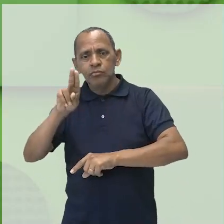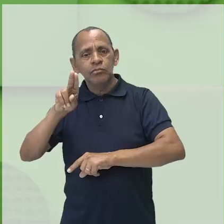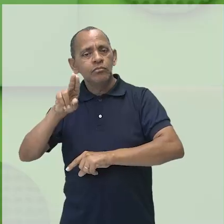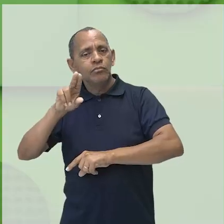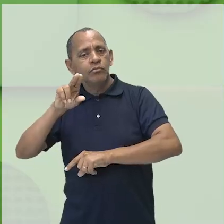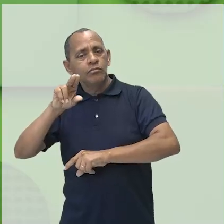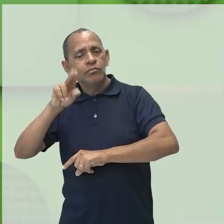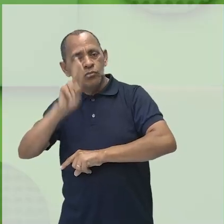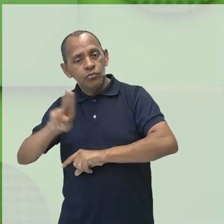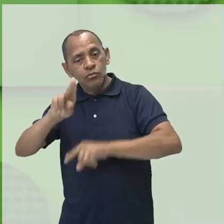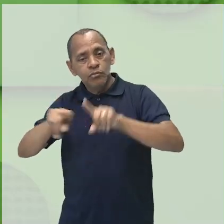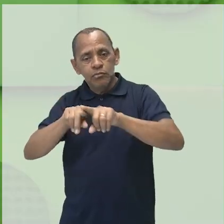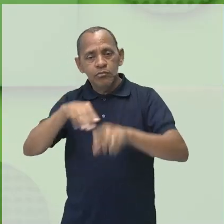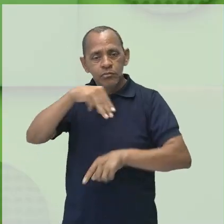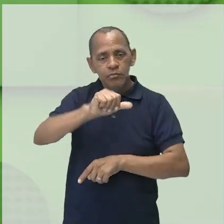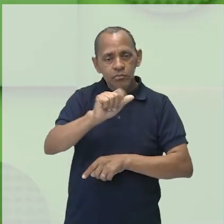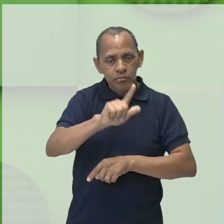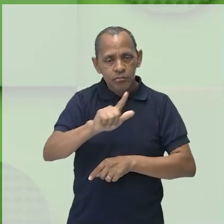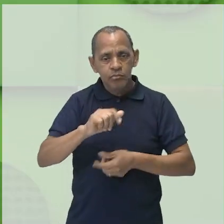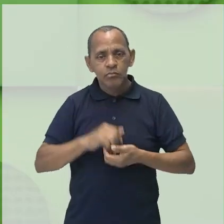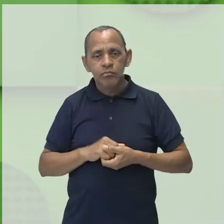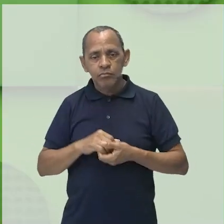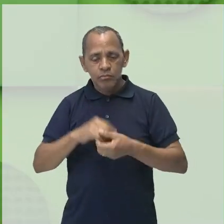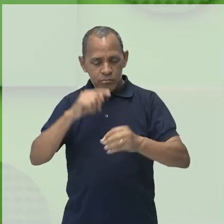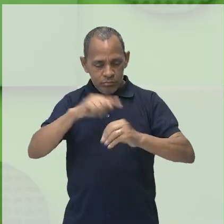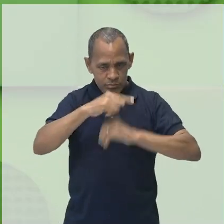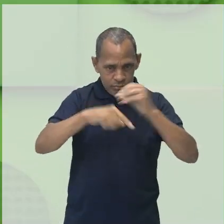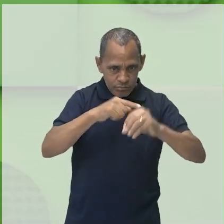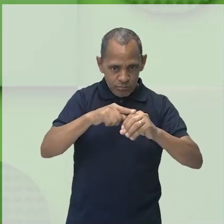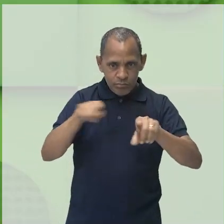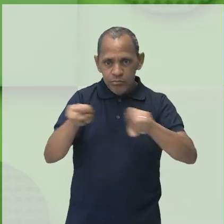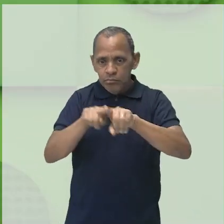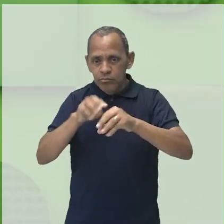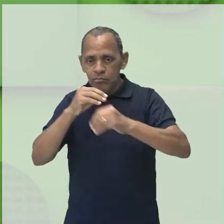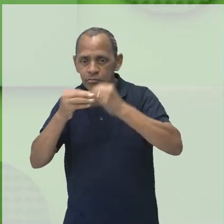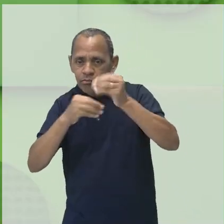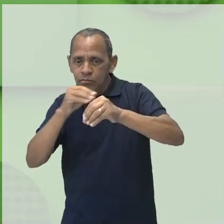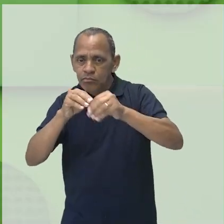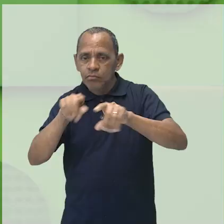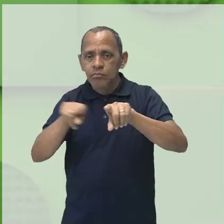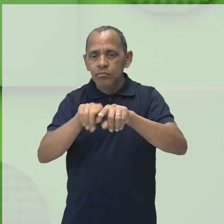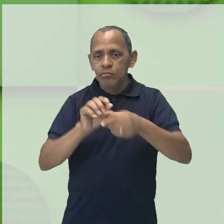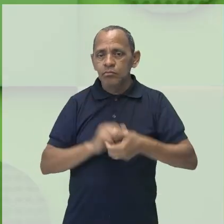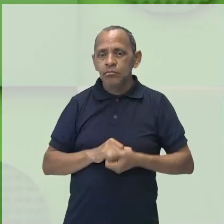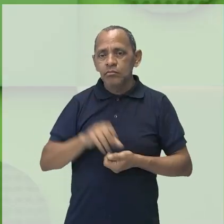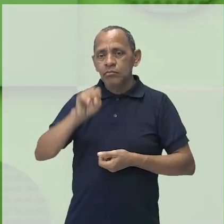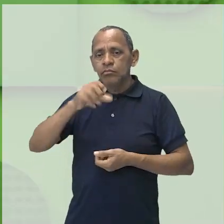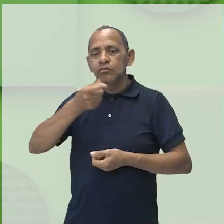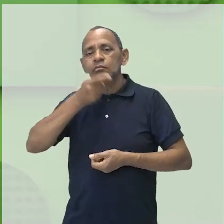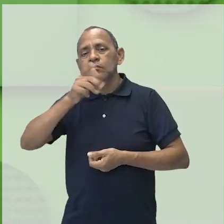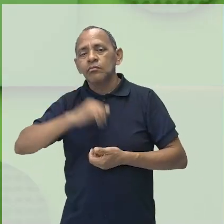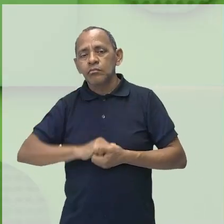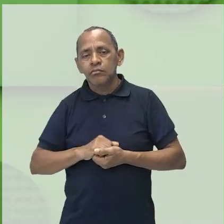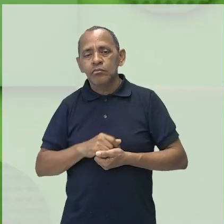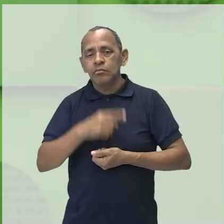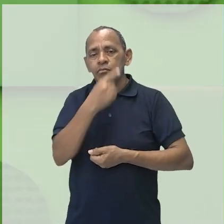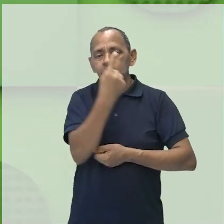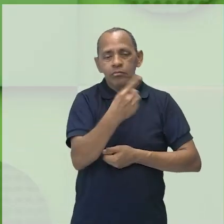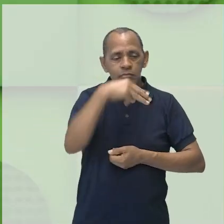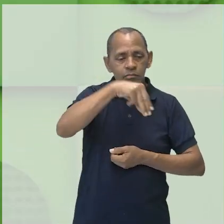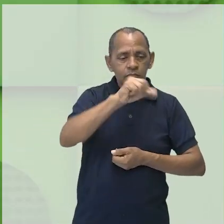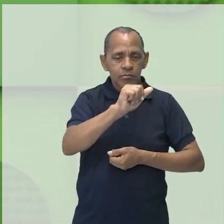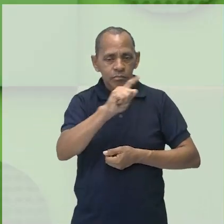o mol. Que partículas são essas? Os átomos e moléculas. Por exemplo, se dissermos que temos 1 mol